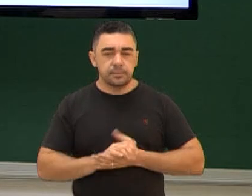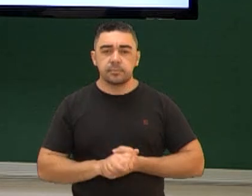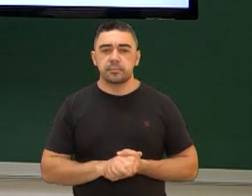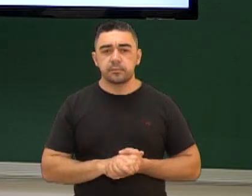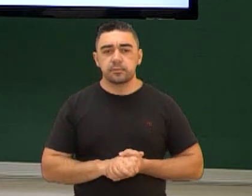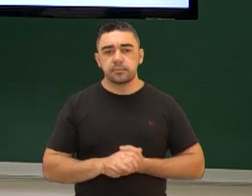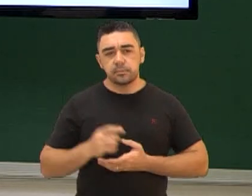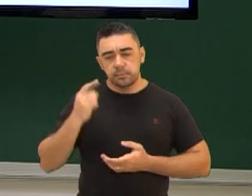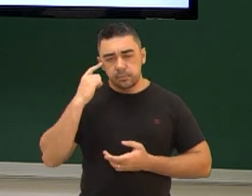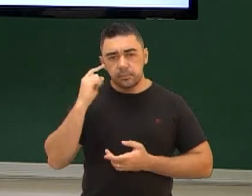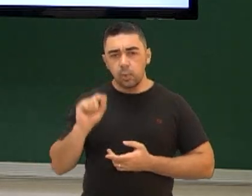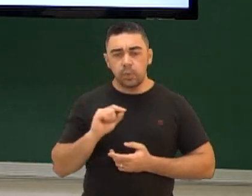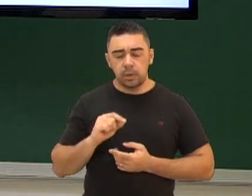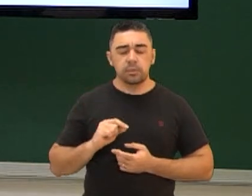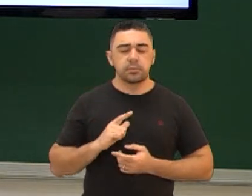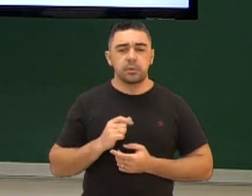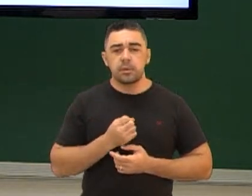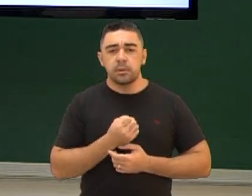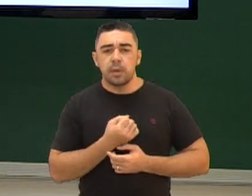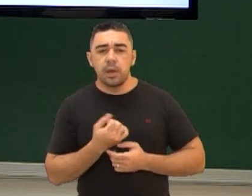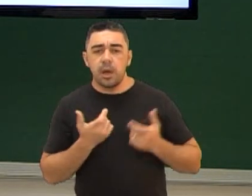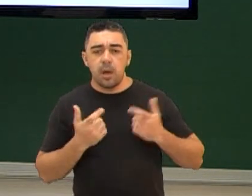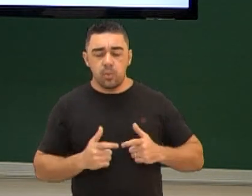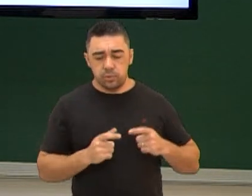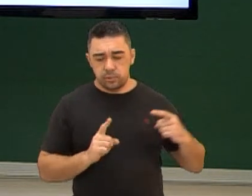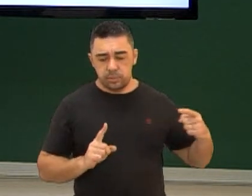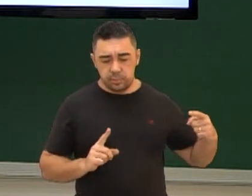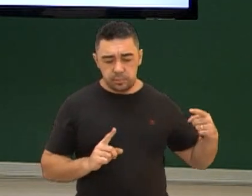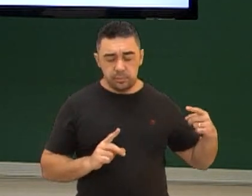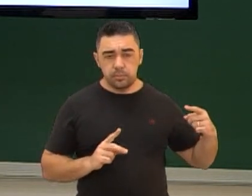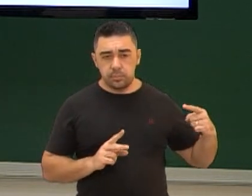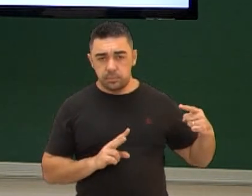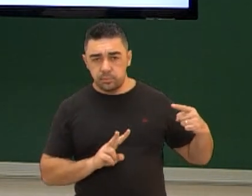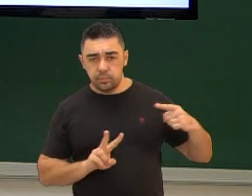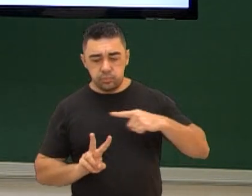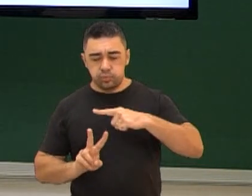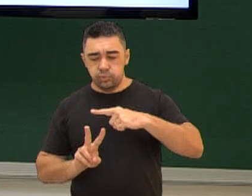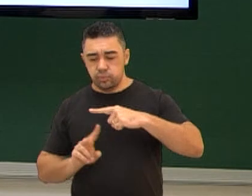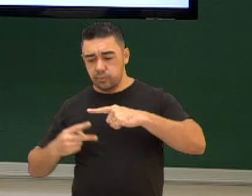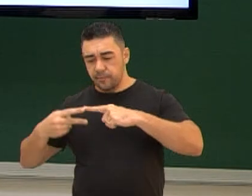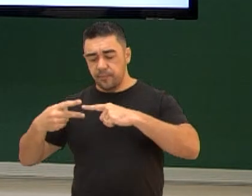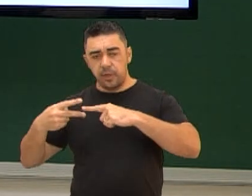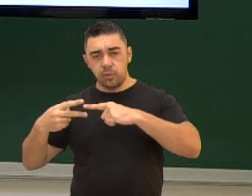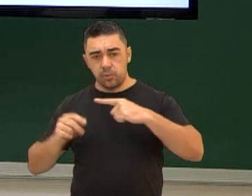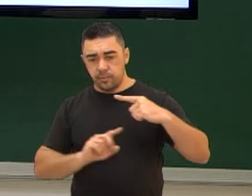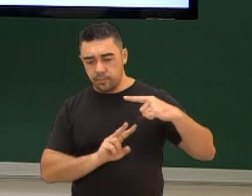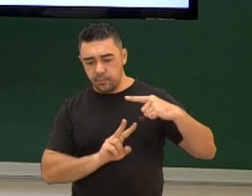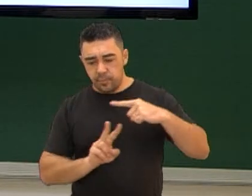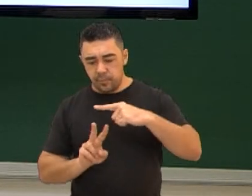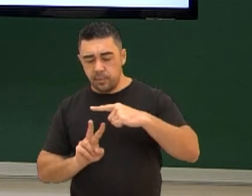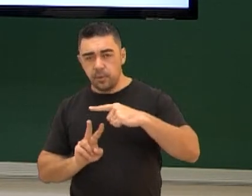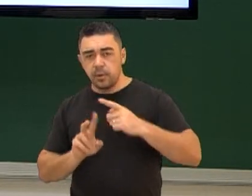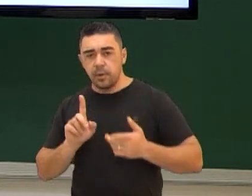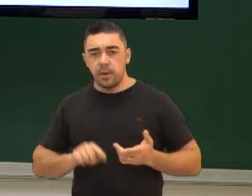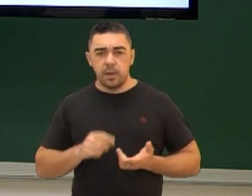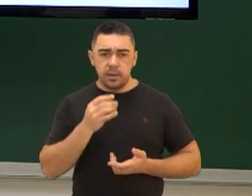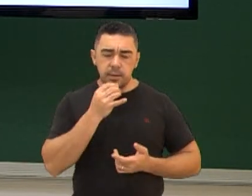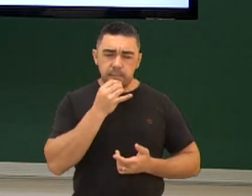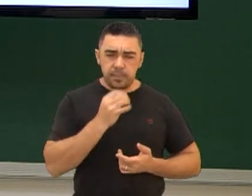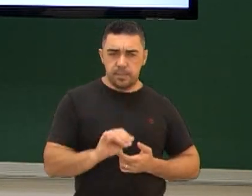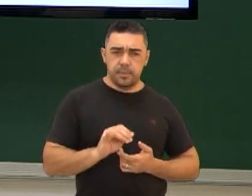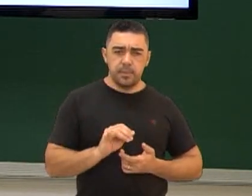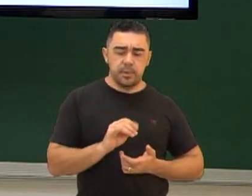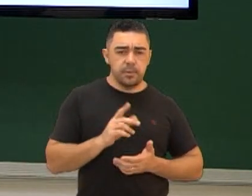num vetor polaridade. O vetor aponta do polo positivo para o polo negativo. Parece aquele vetor de descarregamento de